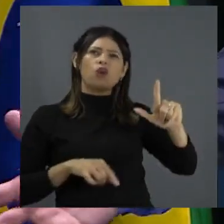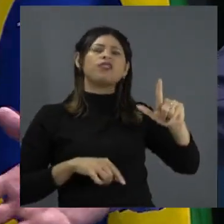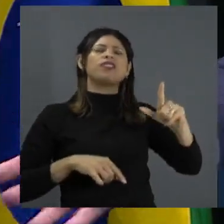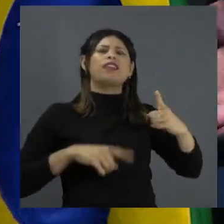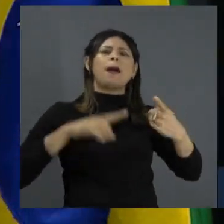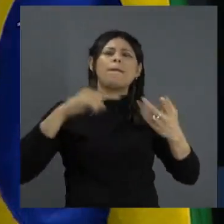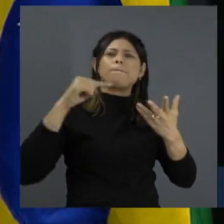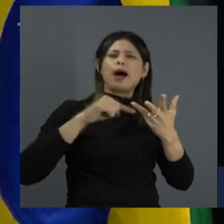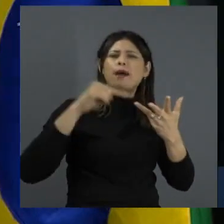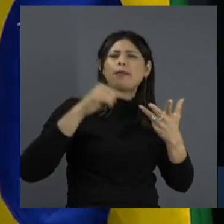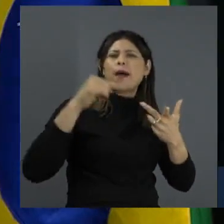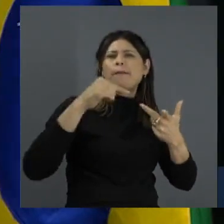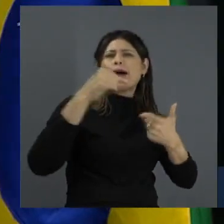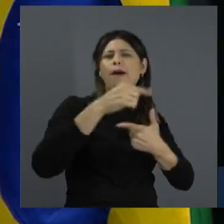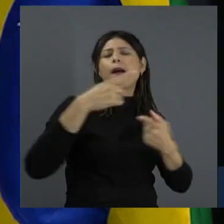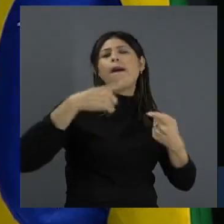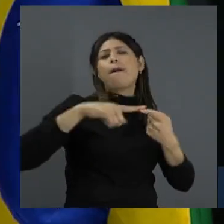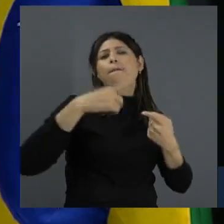PGR, COAF,